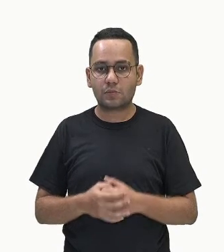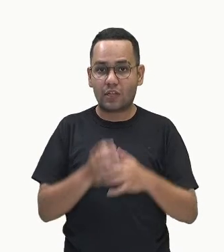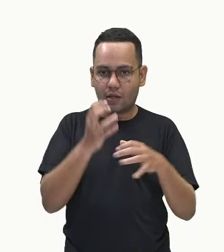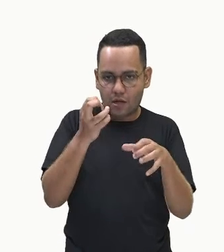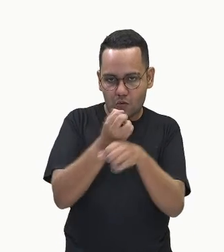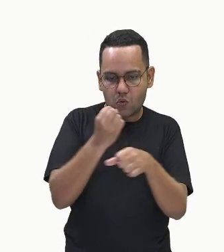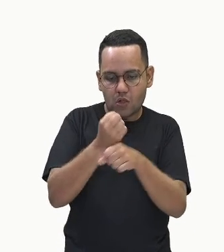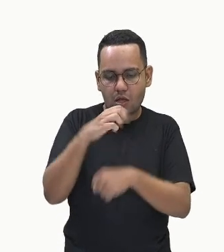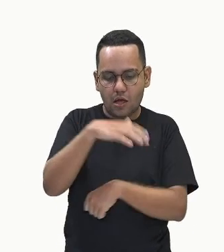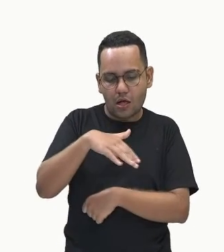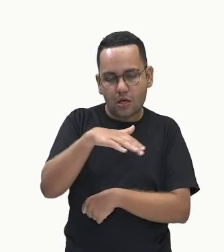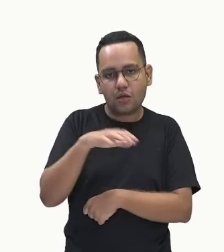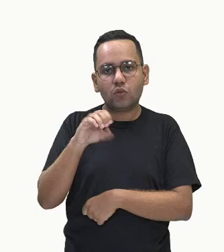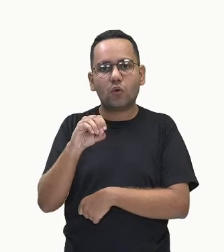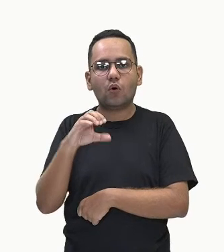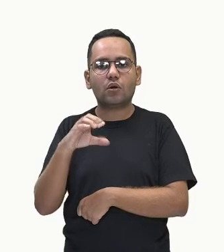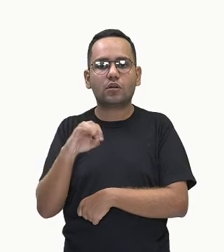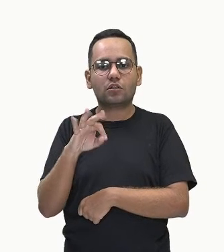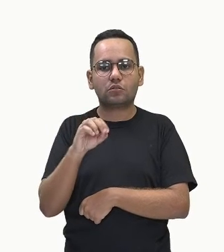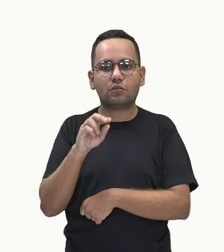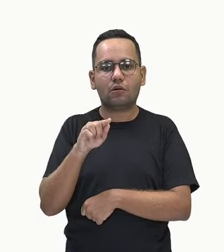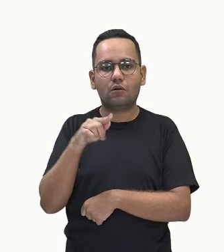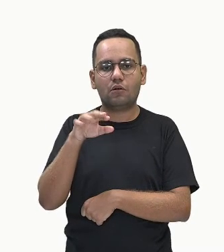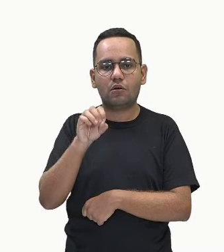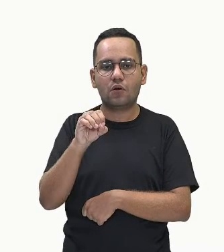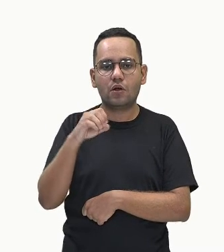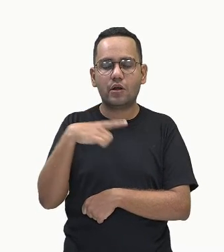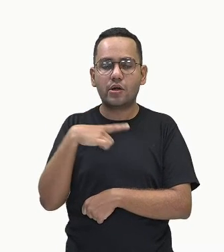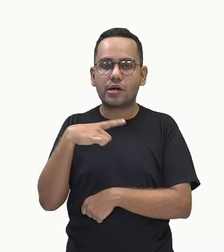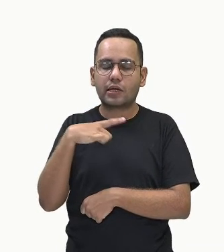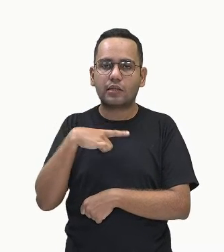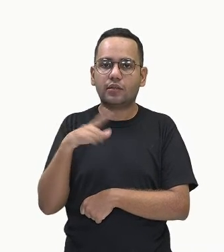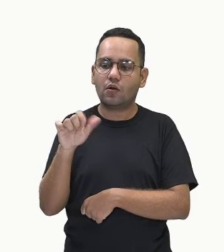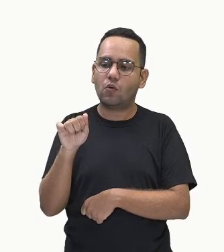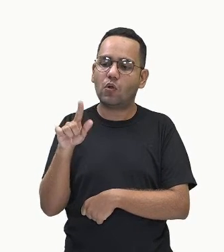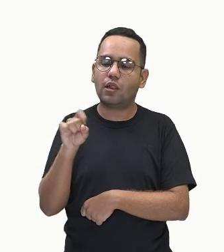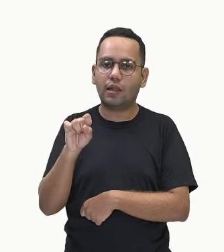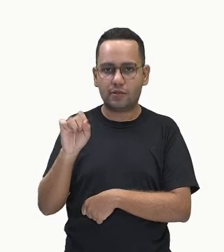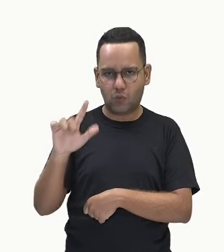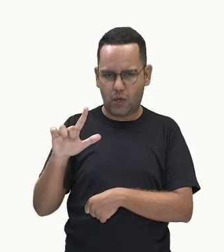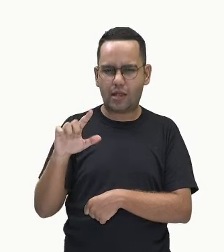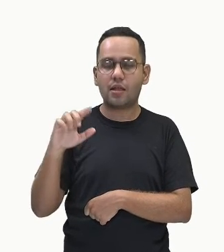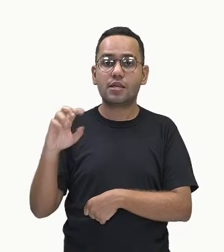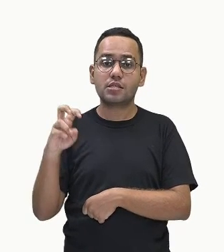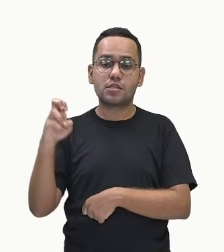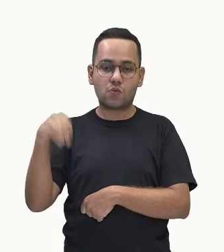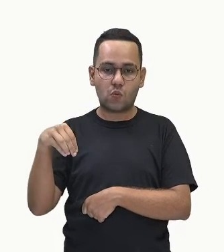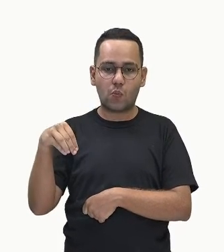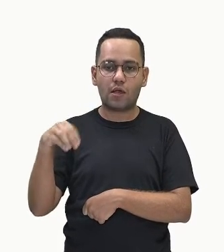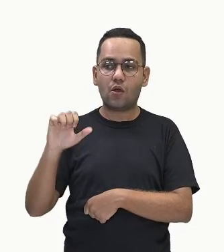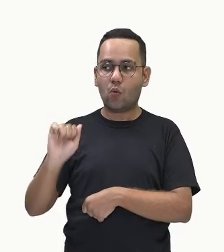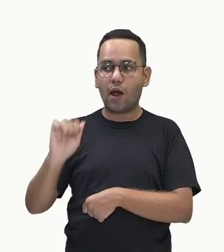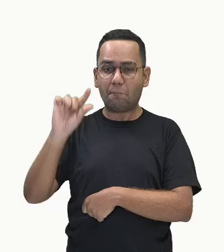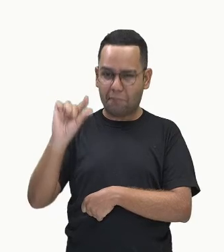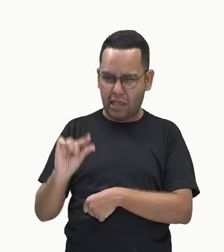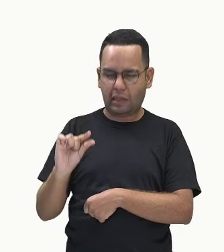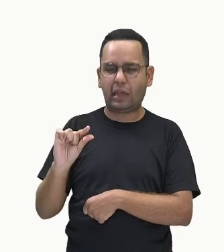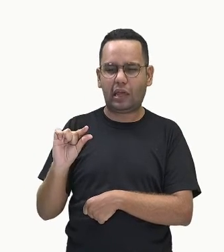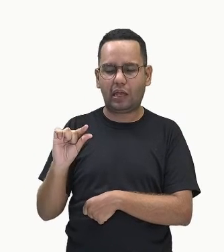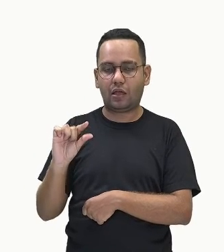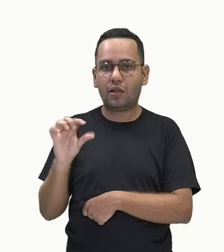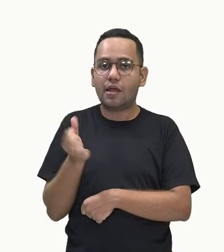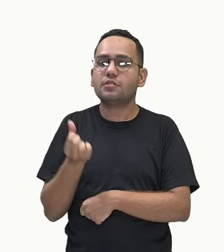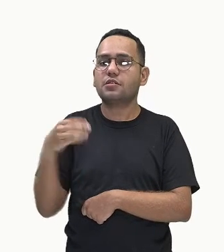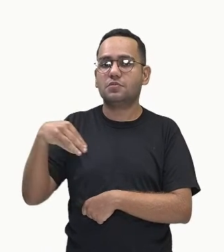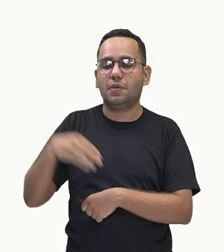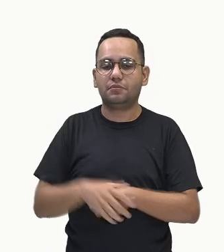a área de um octógono cujo lado mede 5 metros e seu apótema é igual a 6 metros. Temos